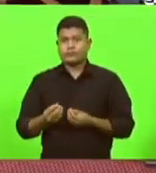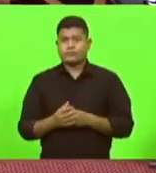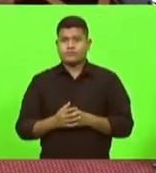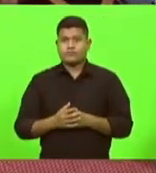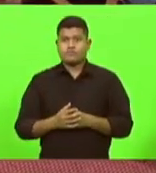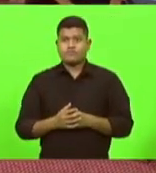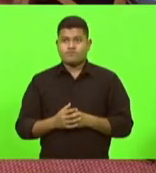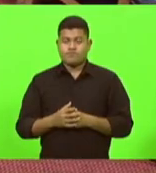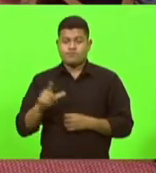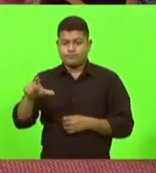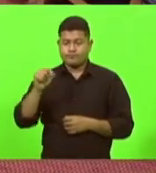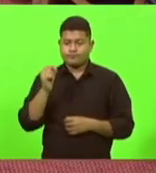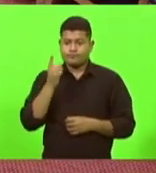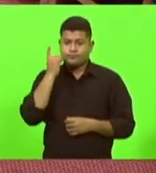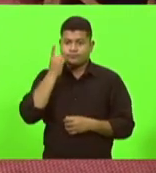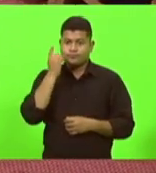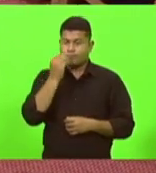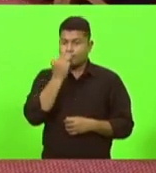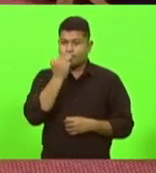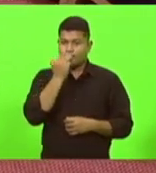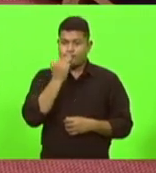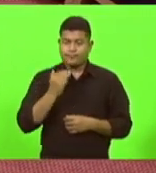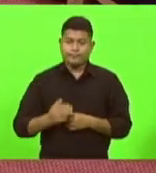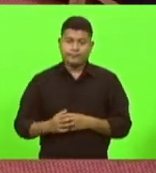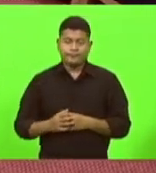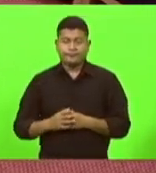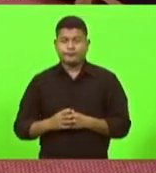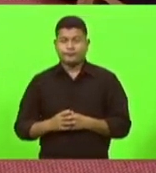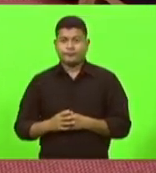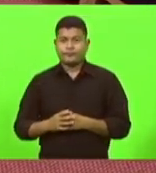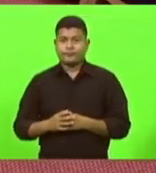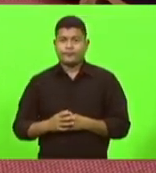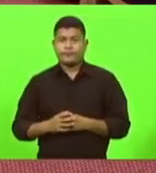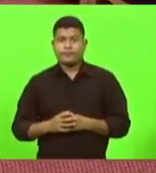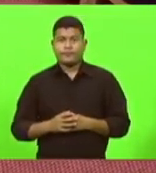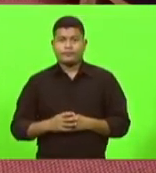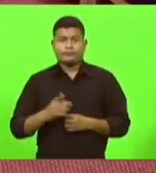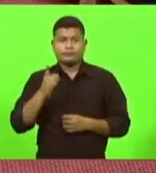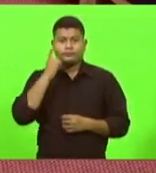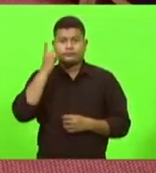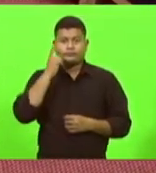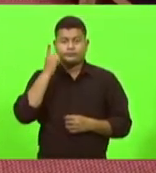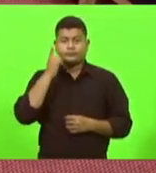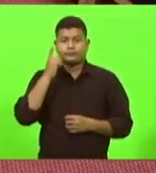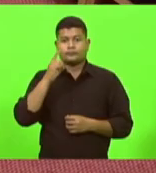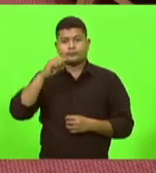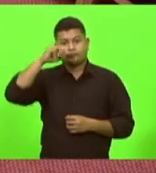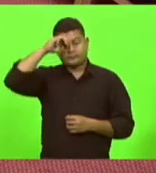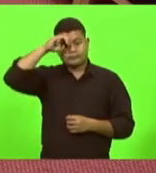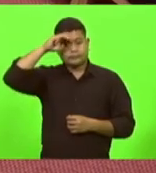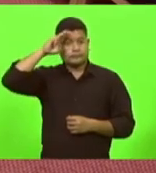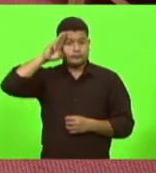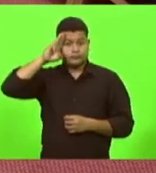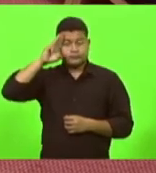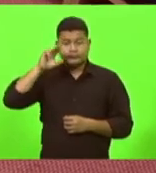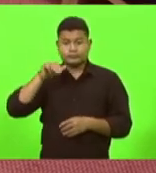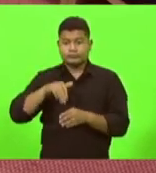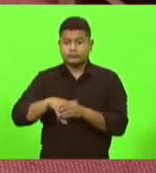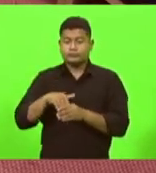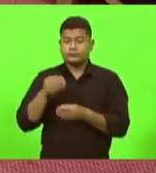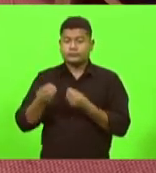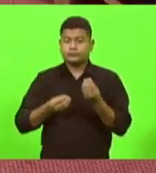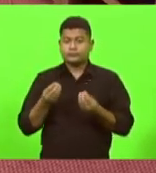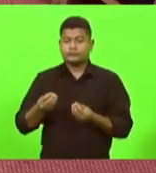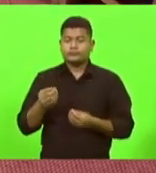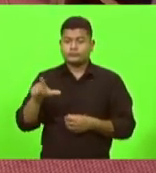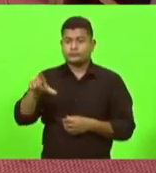Deputado Moacir Sopelsa. Obrigado. Como vota o deputado Sérgio Mota? Moacir Sopelsa, esse